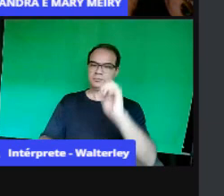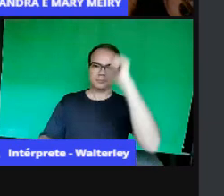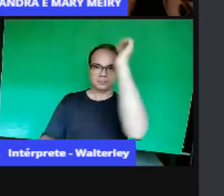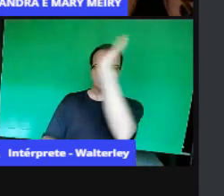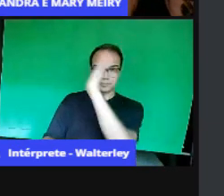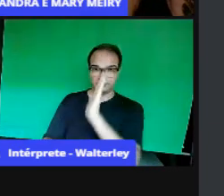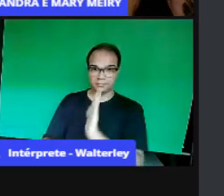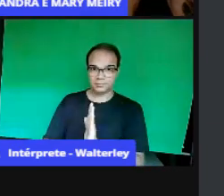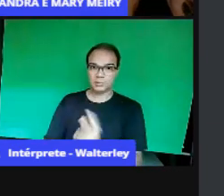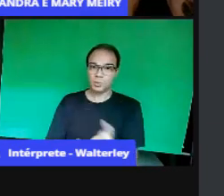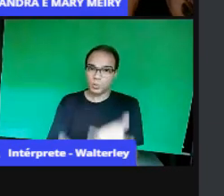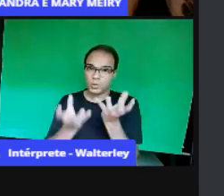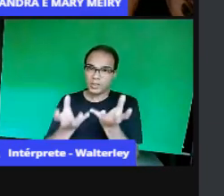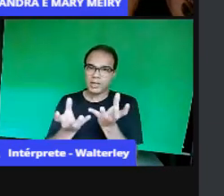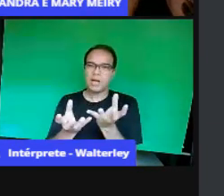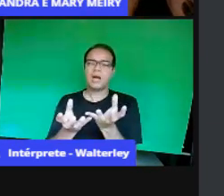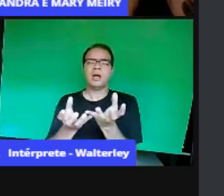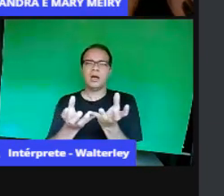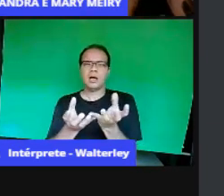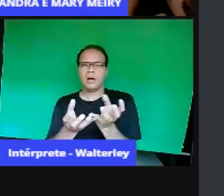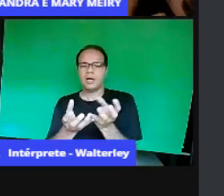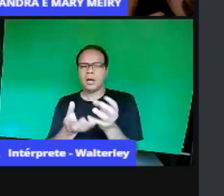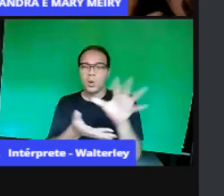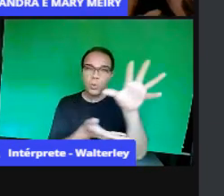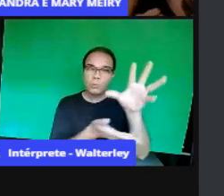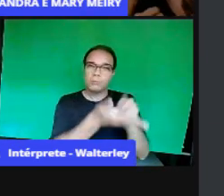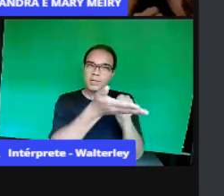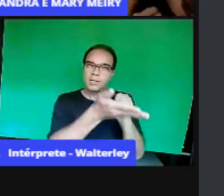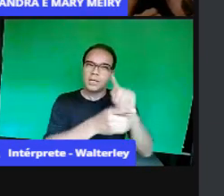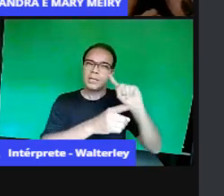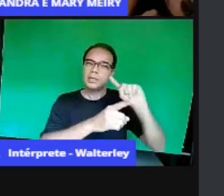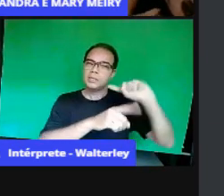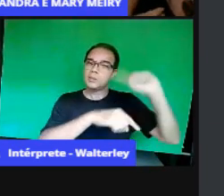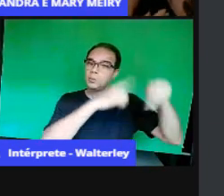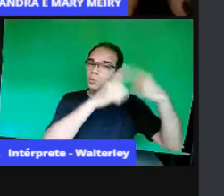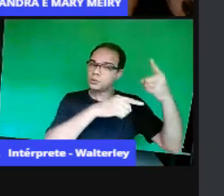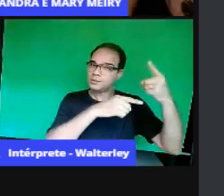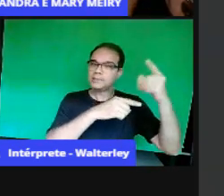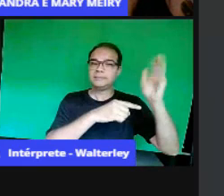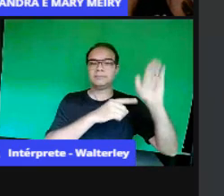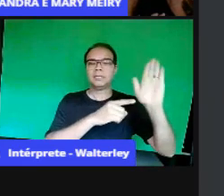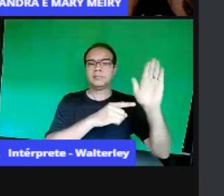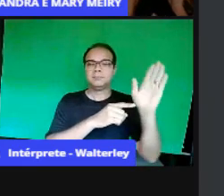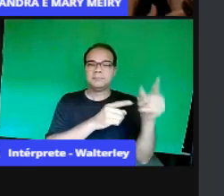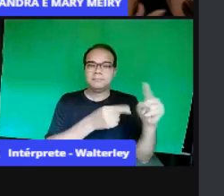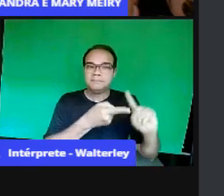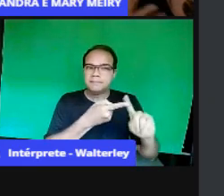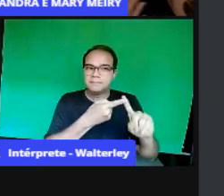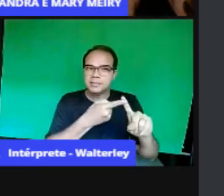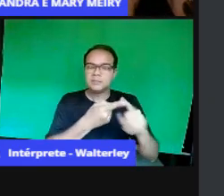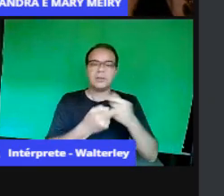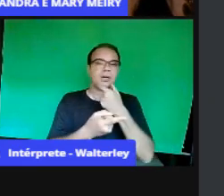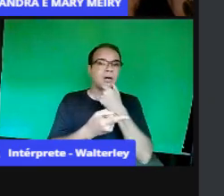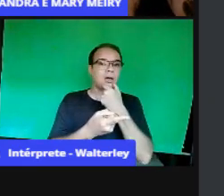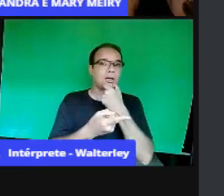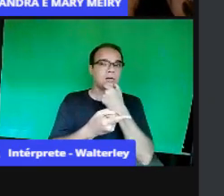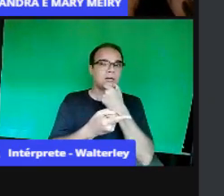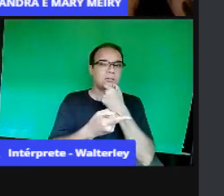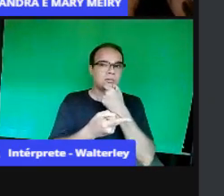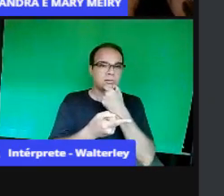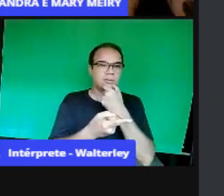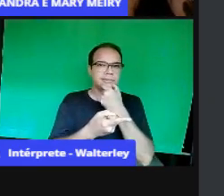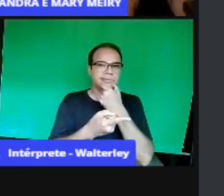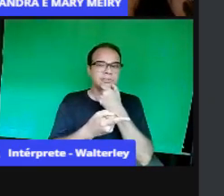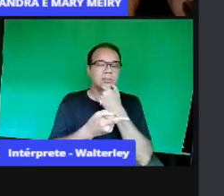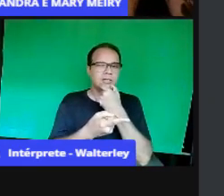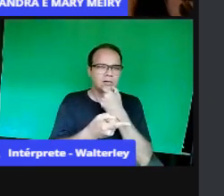patamar de elaboração de PEI americano, onde já se trabalha, já se foge